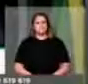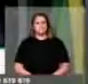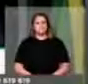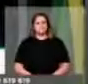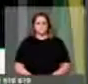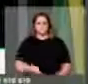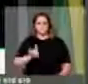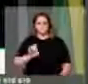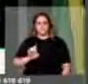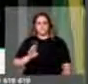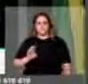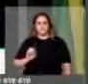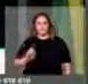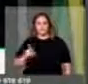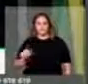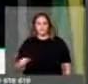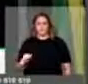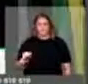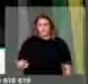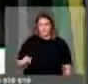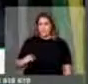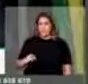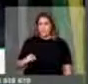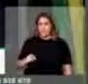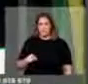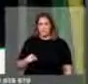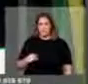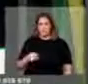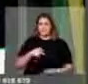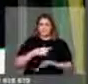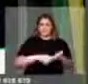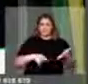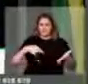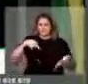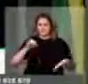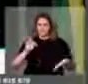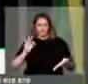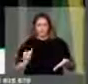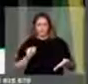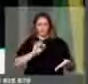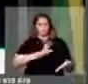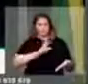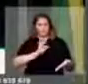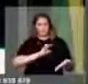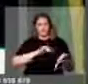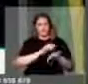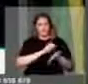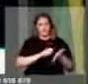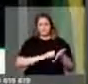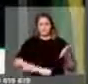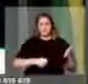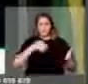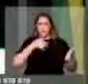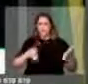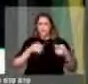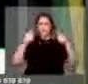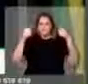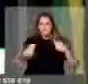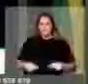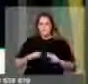punição como existe nos estados unidos o elemento marca dois vagabundos como esse que não existe lá porque